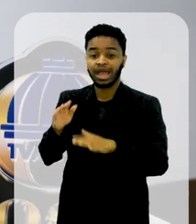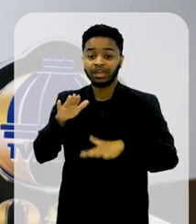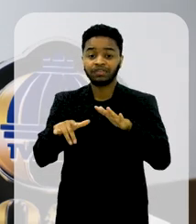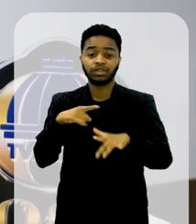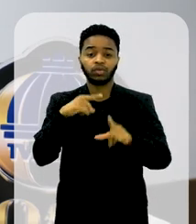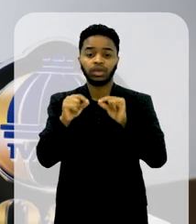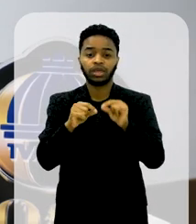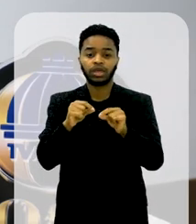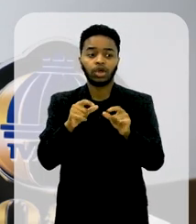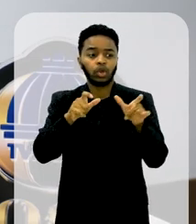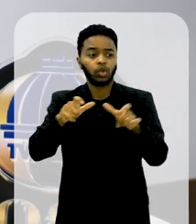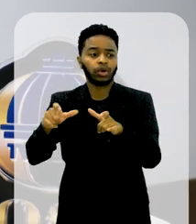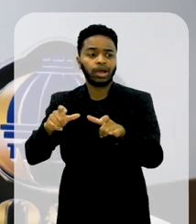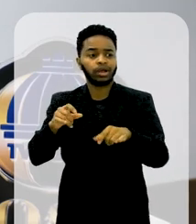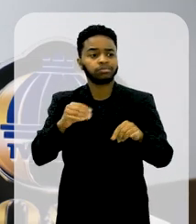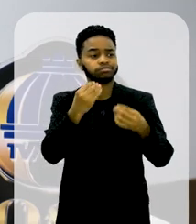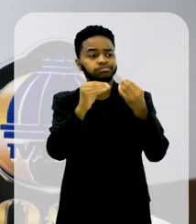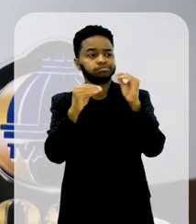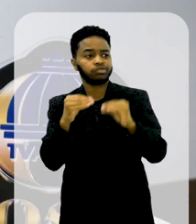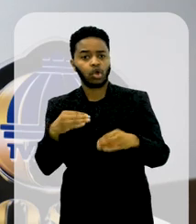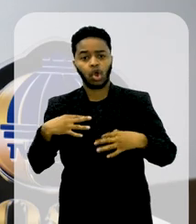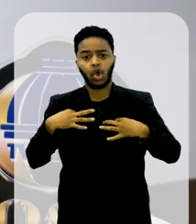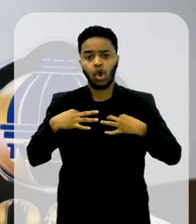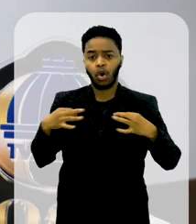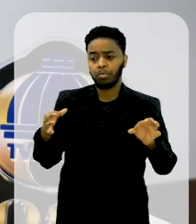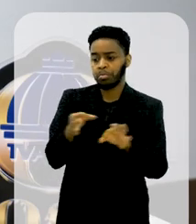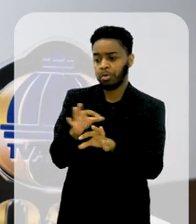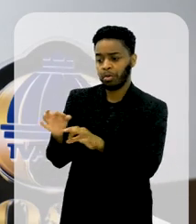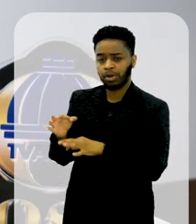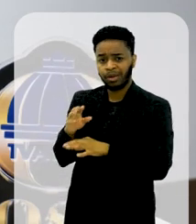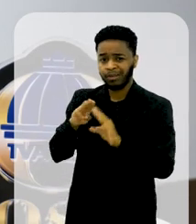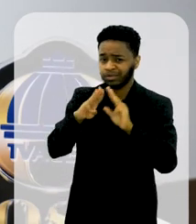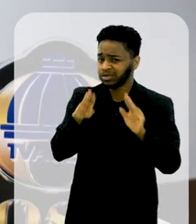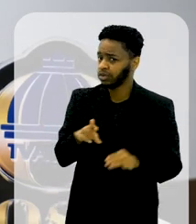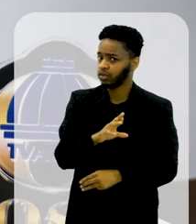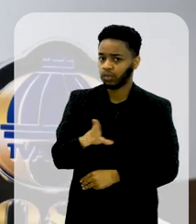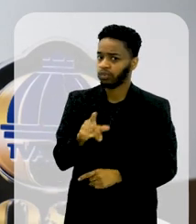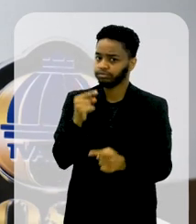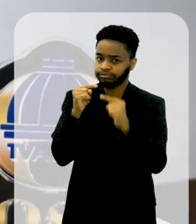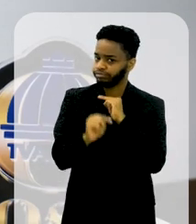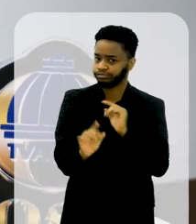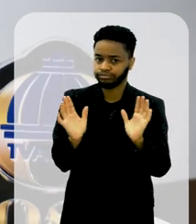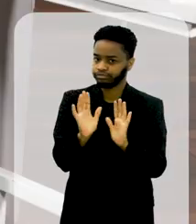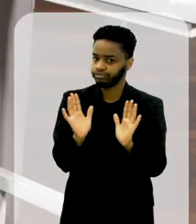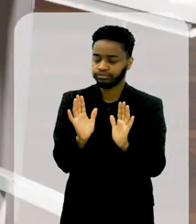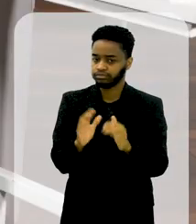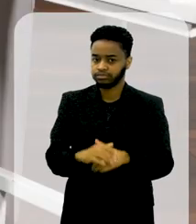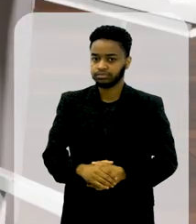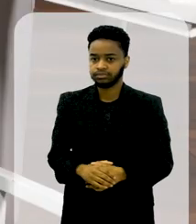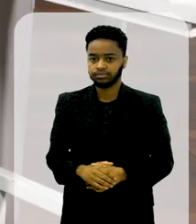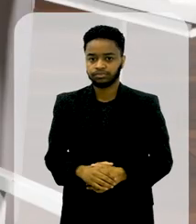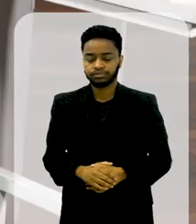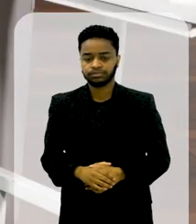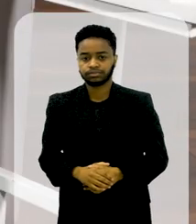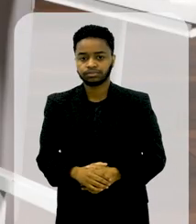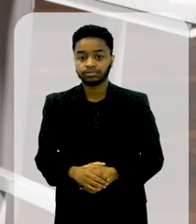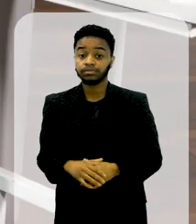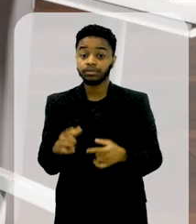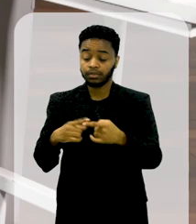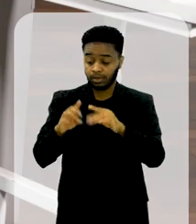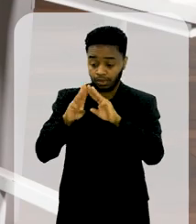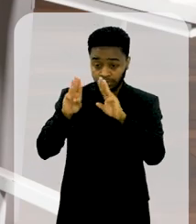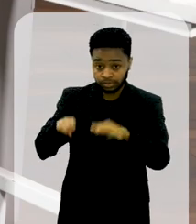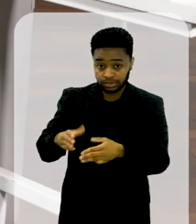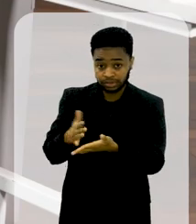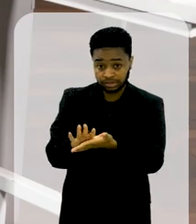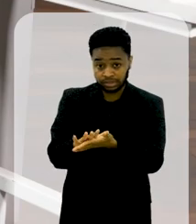espaço você bota uma fantasia duas três quatro un desenh coisa e foi simu Não é isso não e aí quando a gente no Museu do